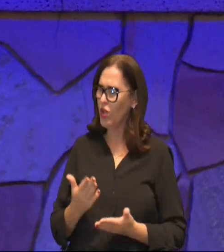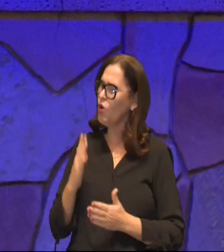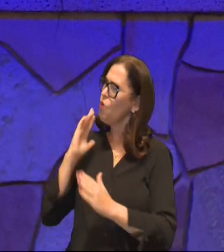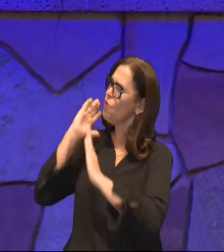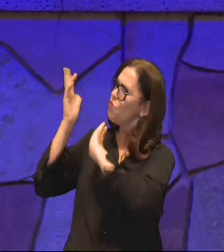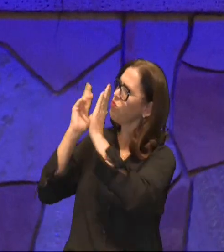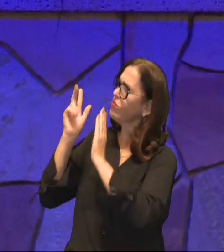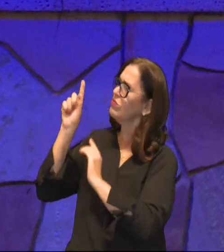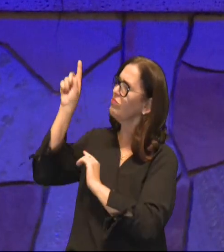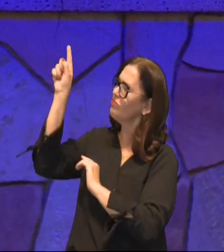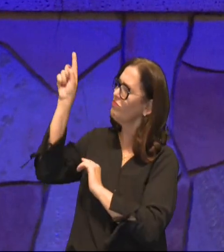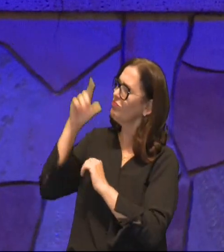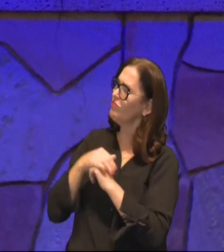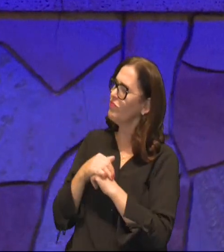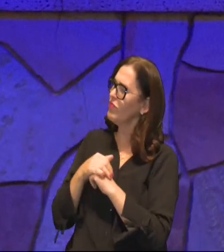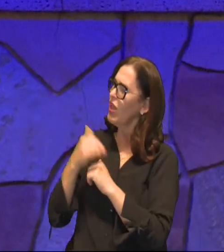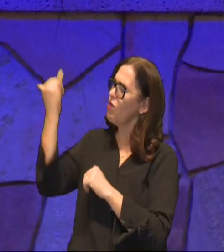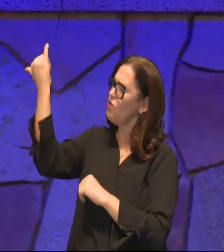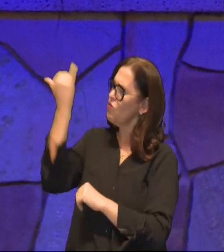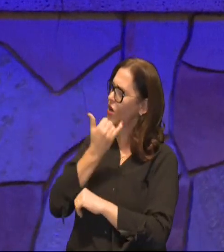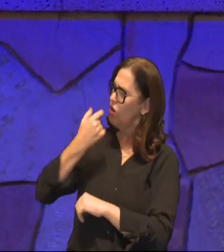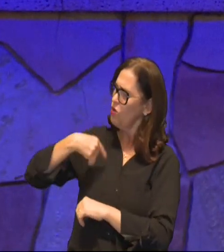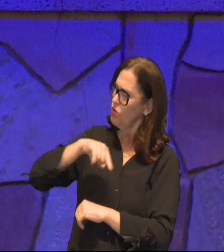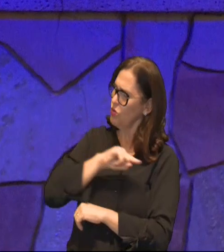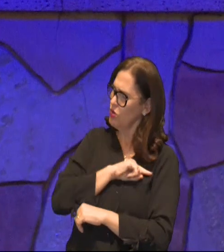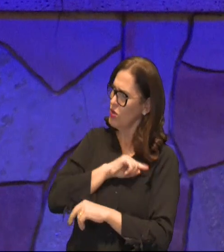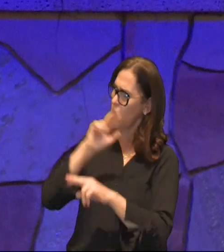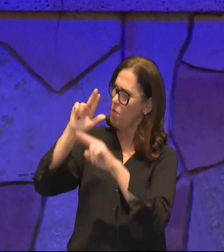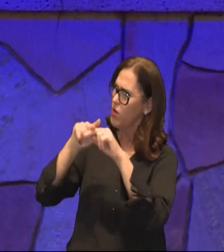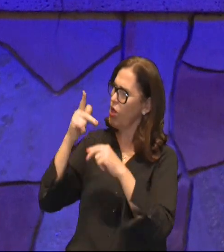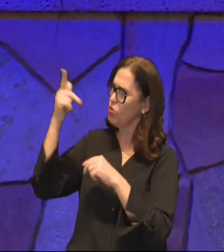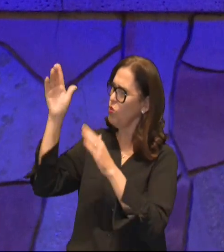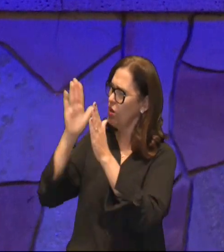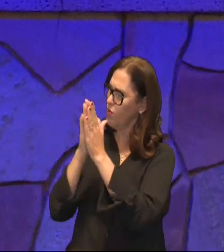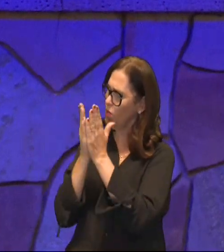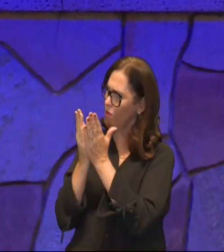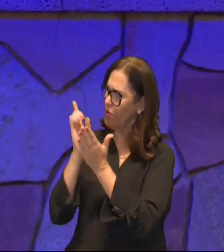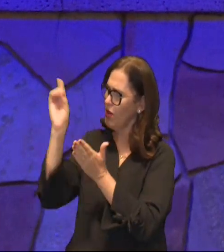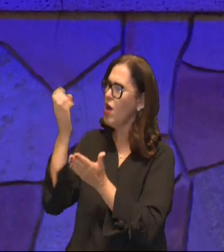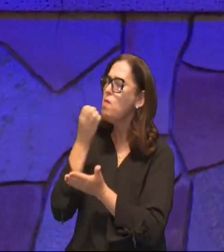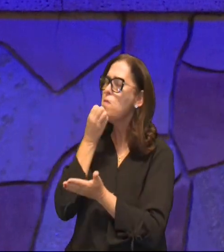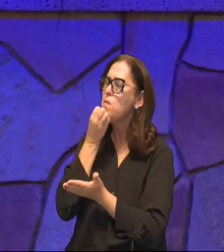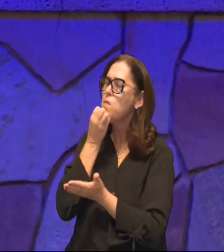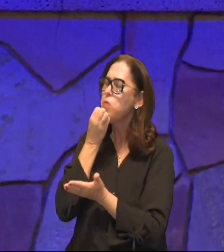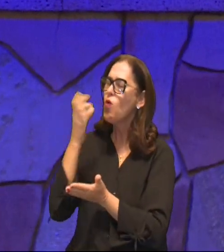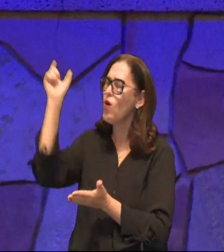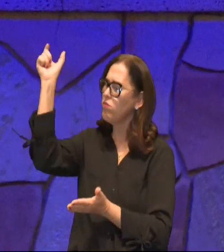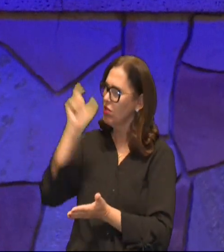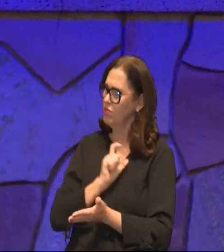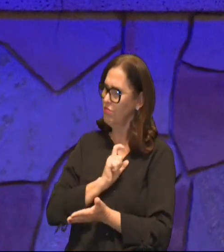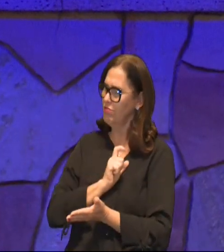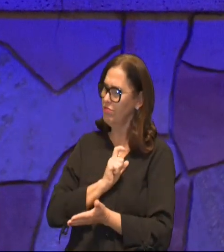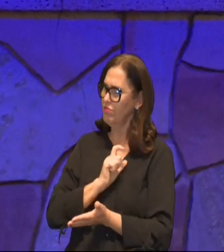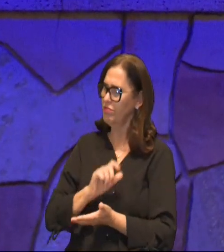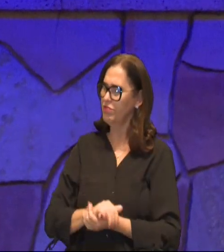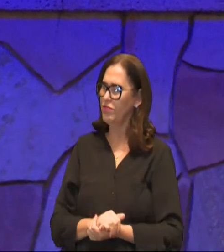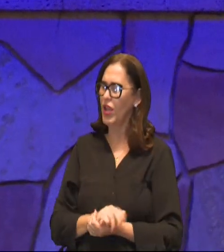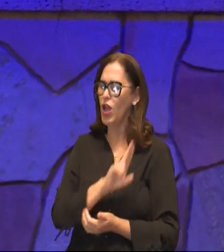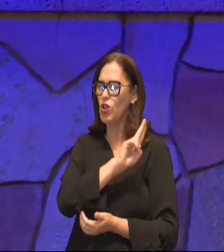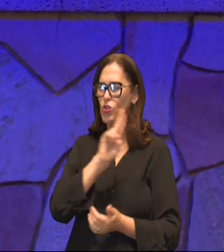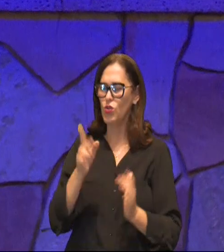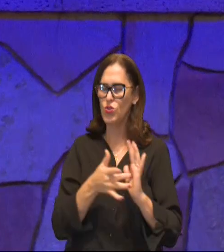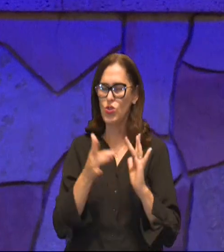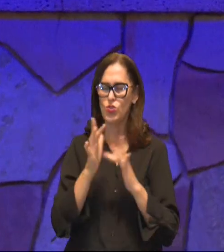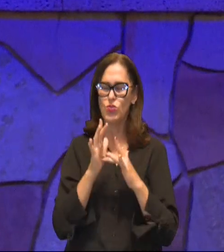contigo. Fala conosco agora, Deus, por meio da Tua bendita palavra, Senhor, em nome